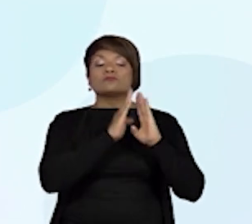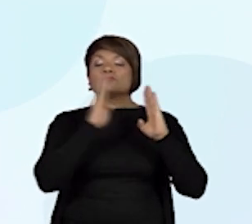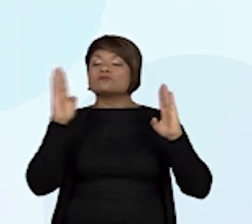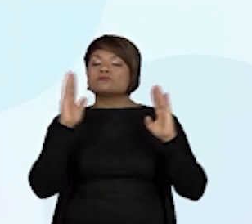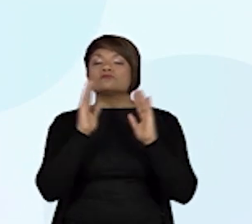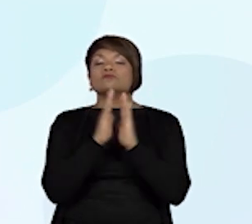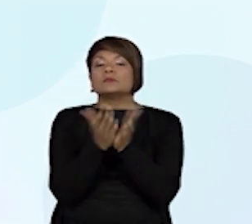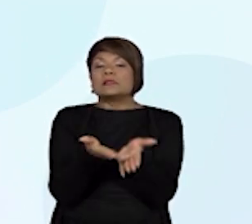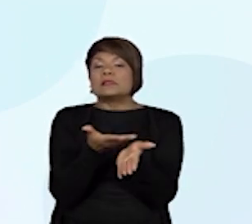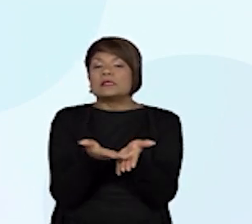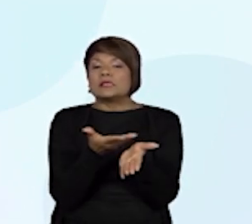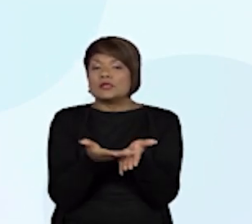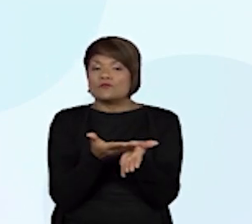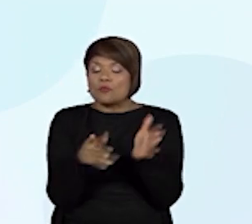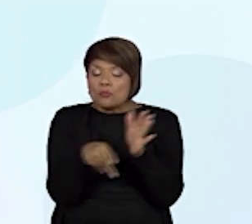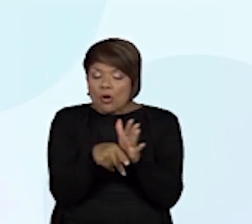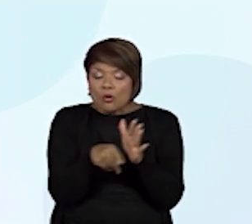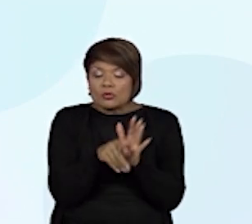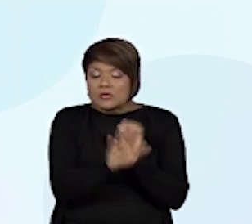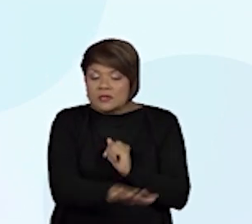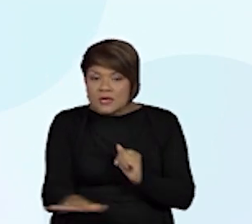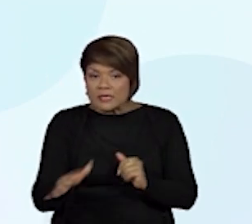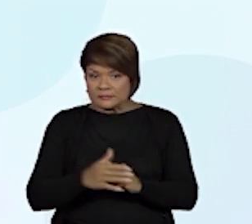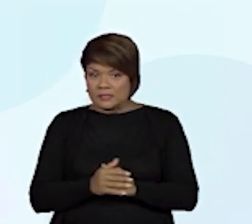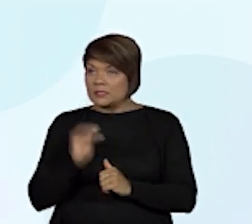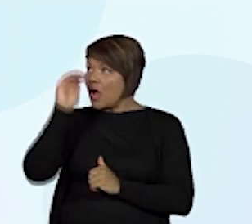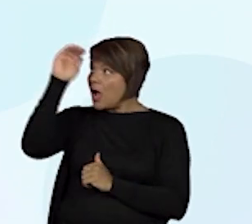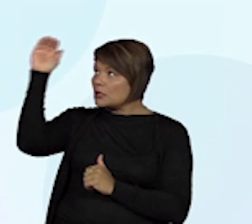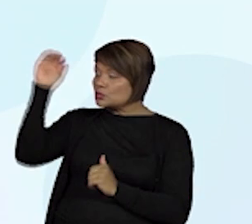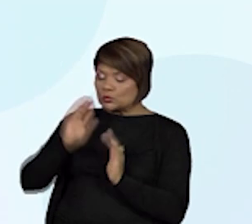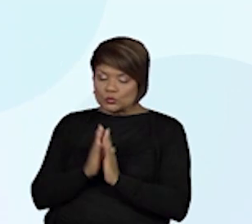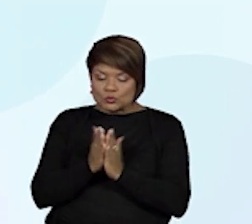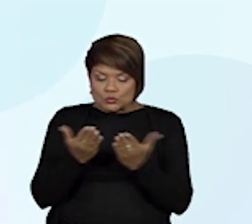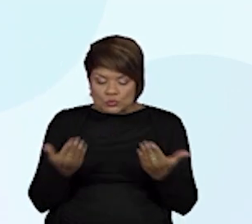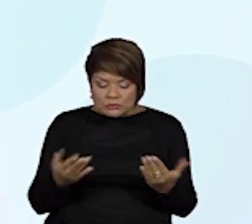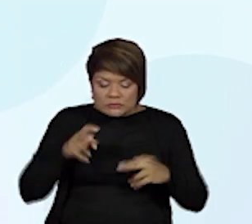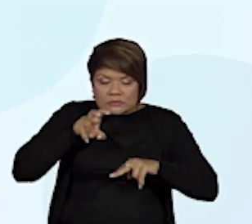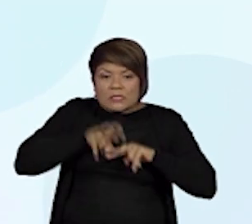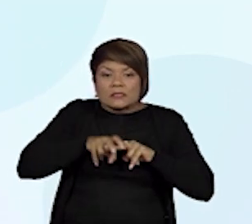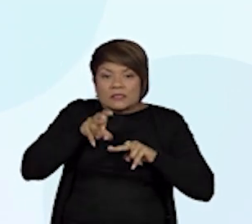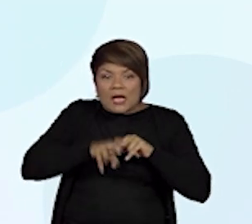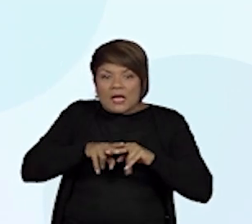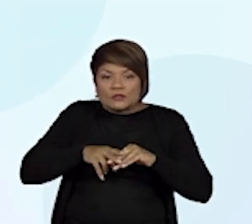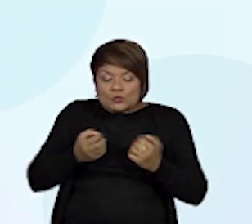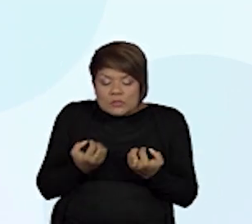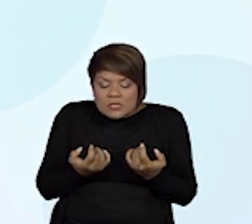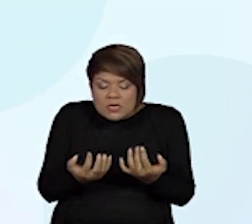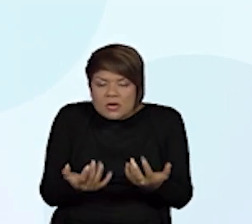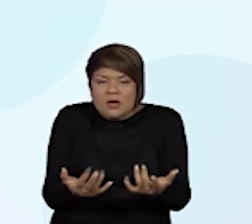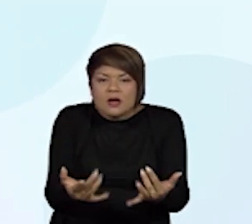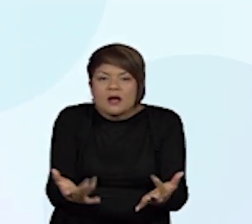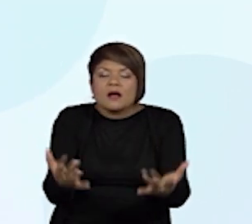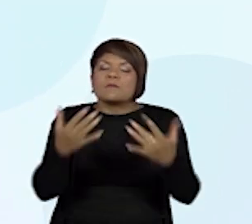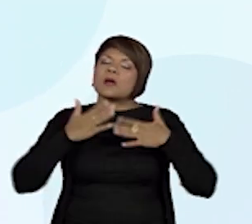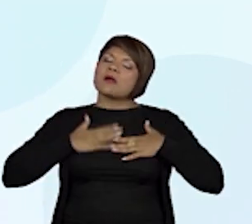as crianças e os adultos lerem, sentados na grama e